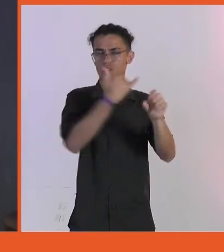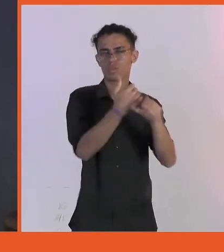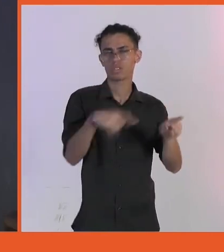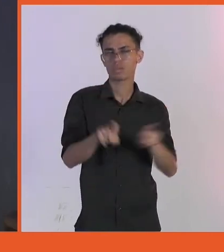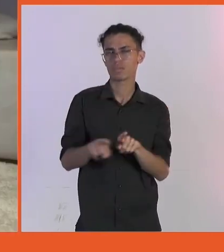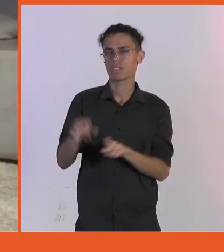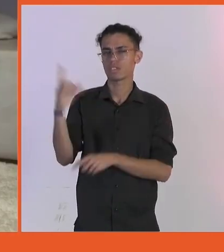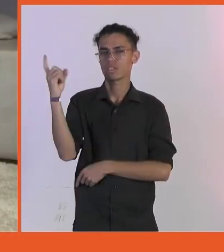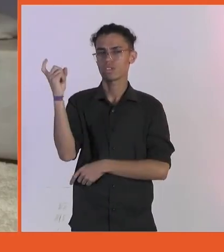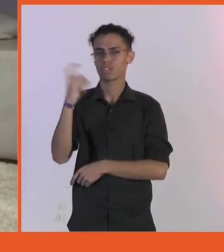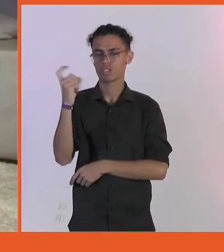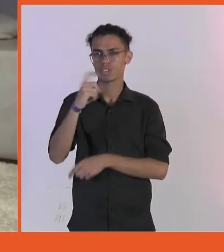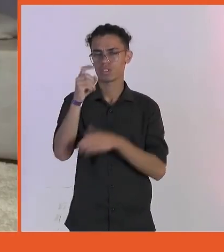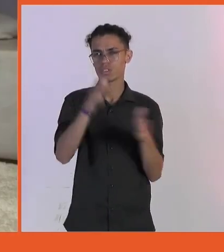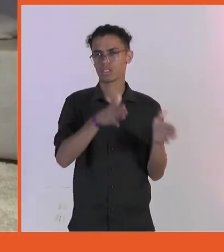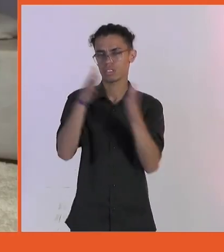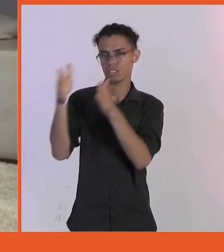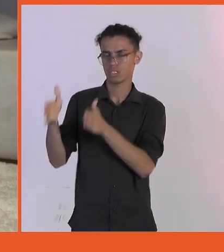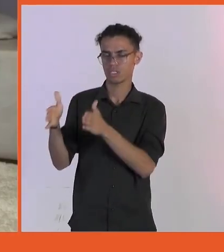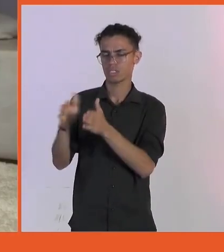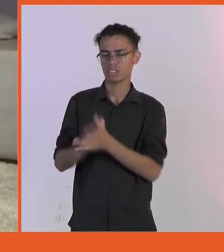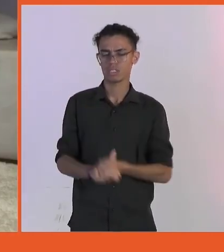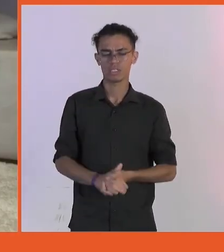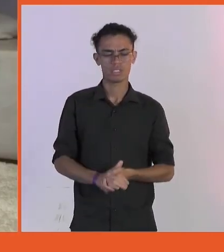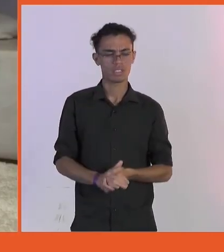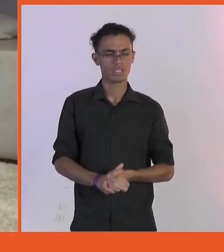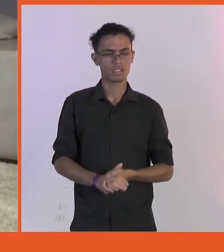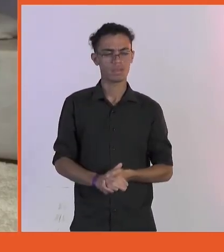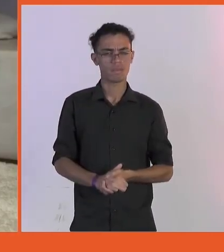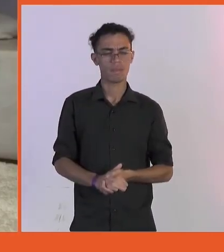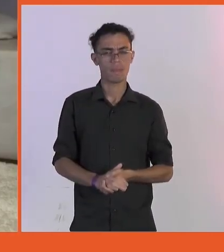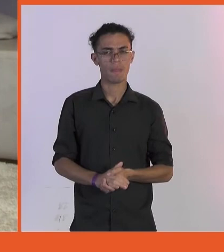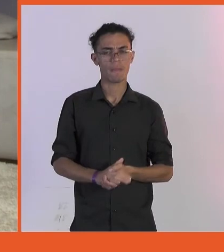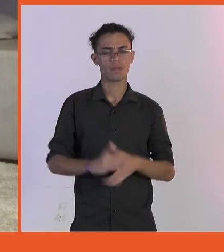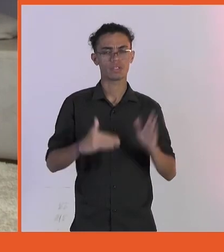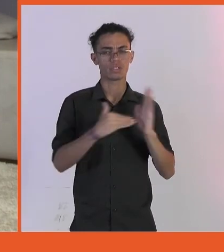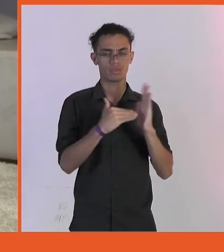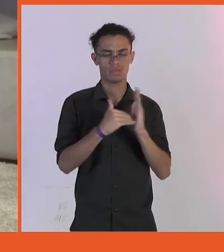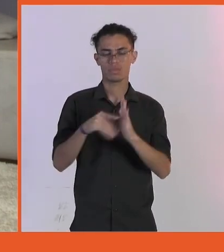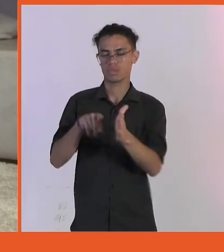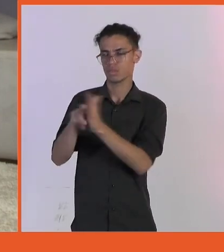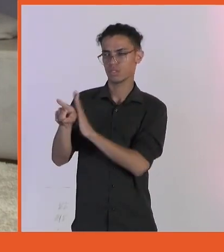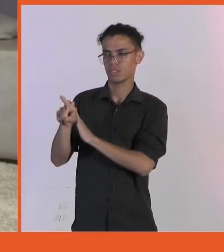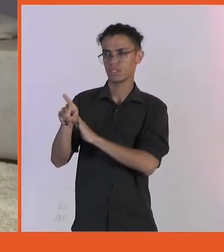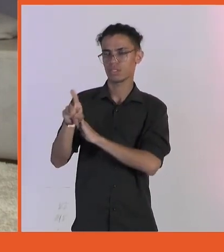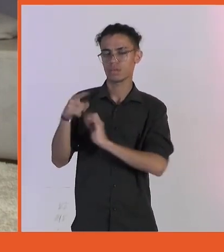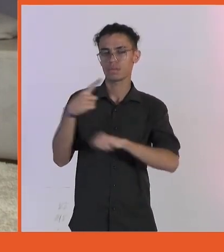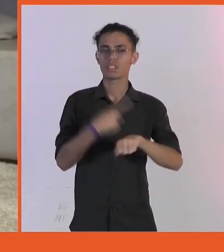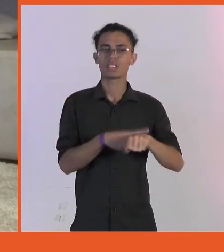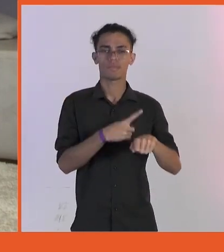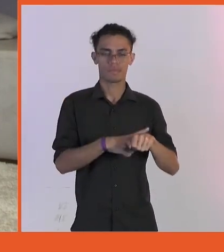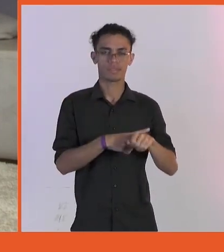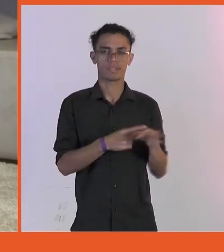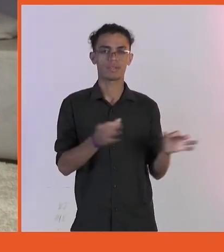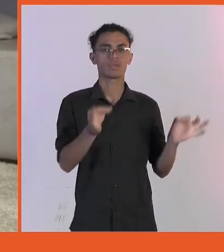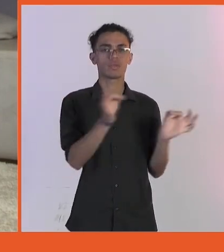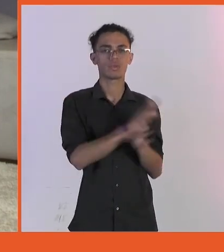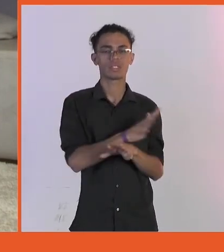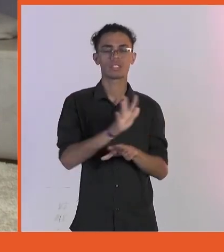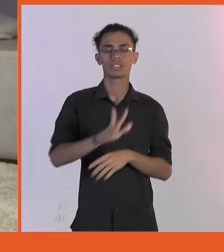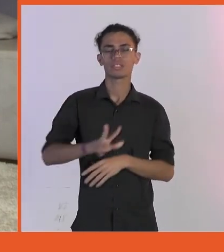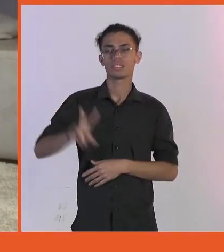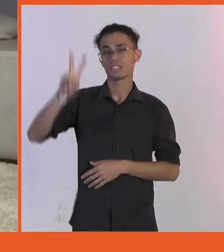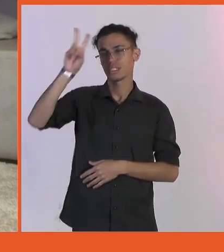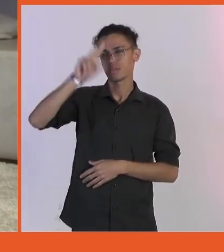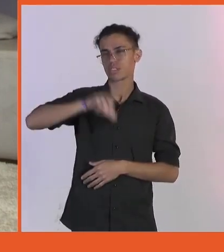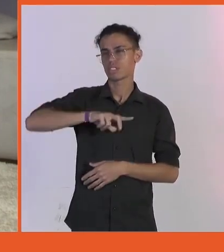TikTok. É isso. Muito bom. A gente vai para a última pergunta, infelizmente, porque o tempo está acabando, mas eu lembro que tinha